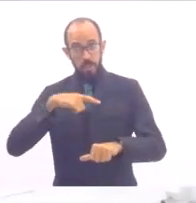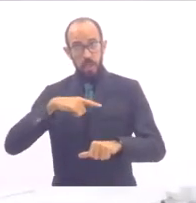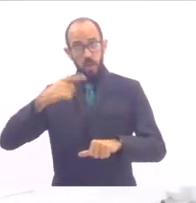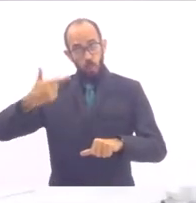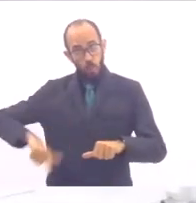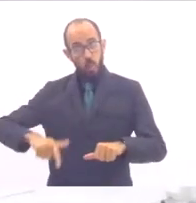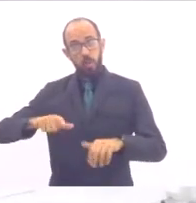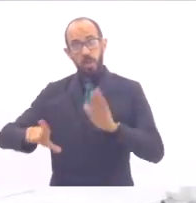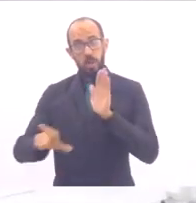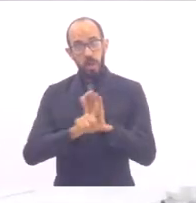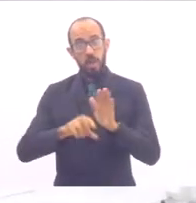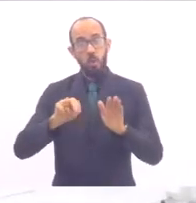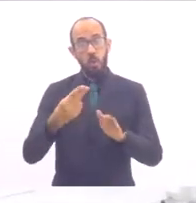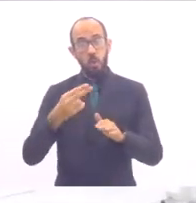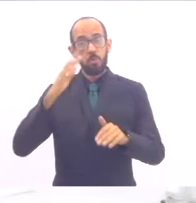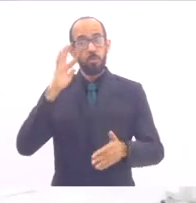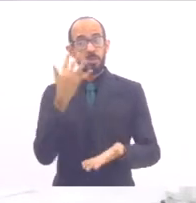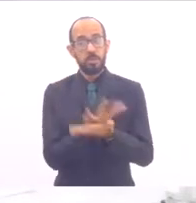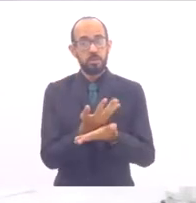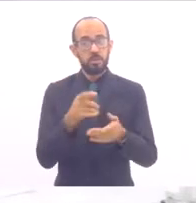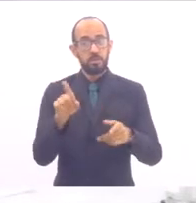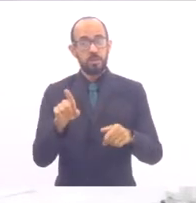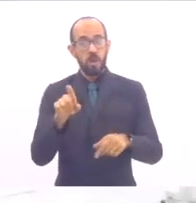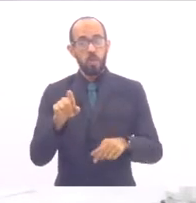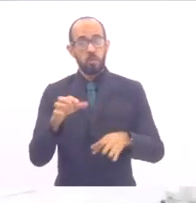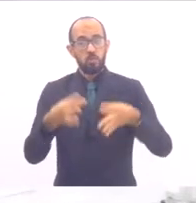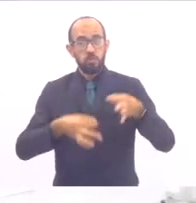decisão judicial que suste um artigo da